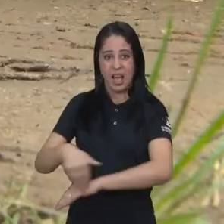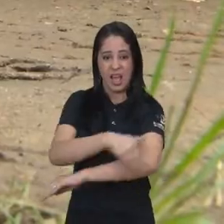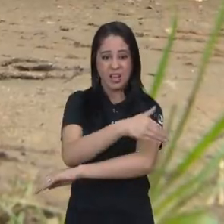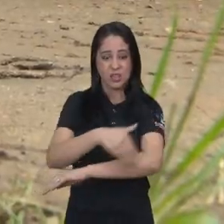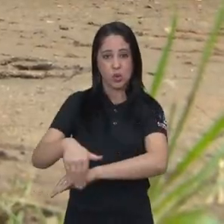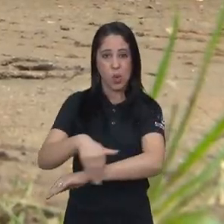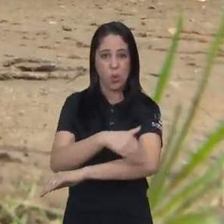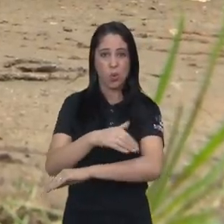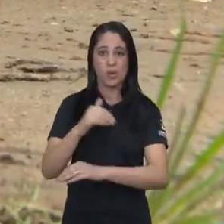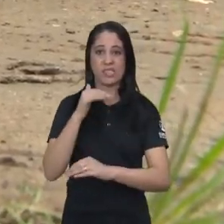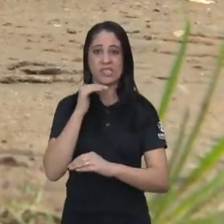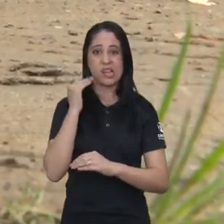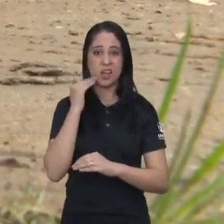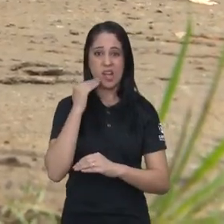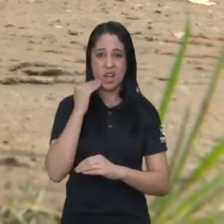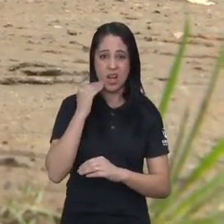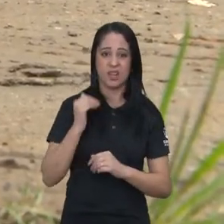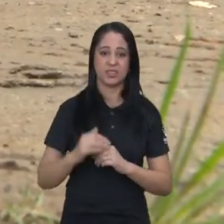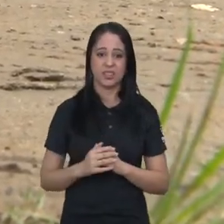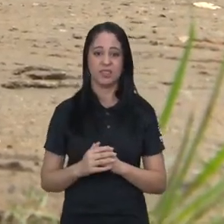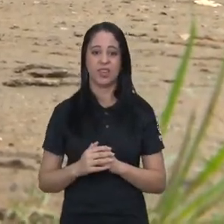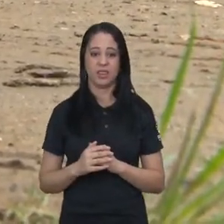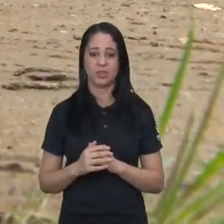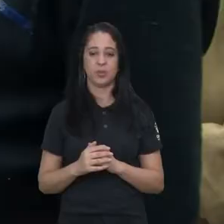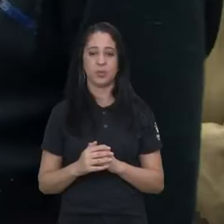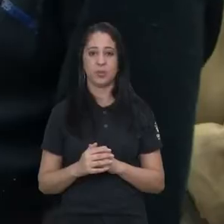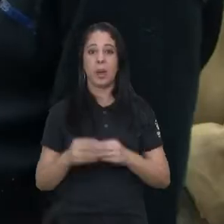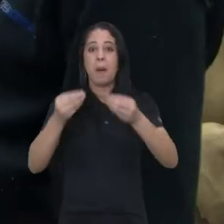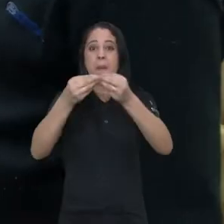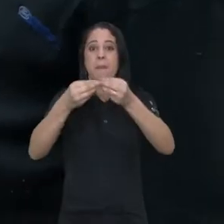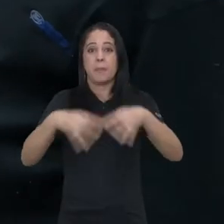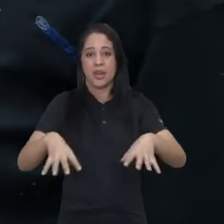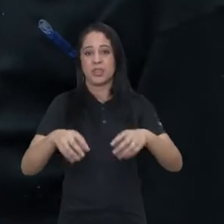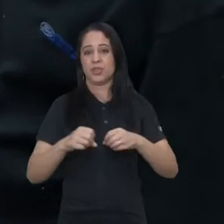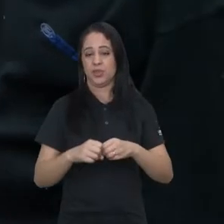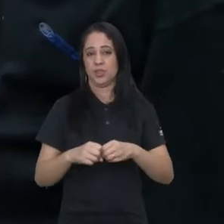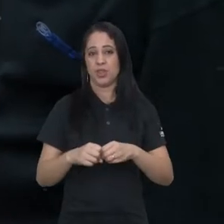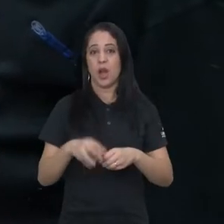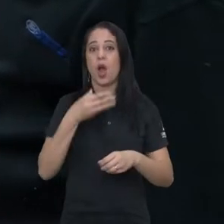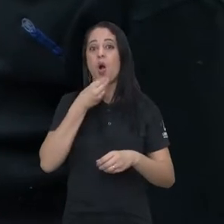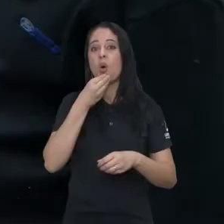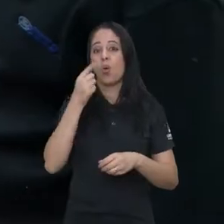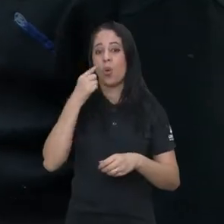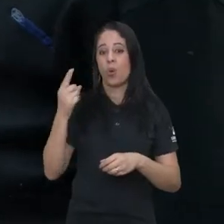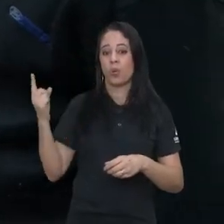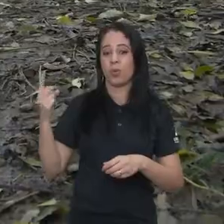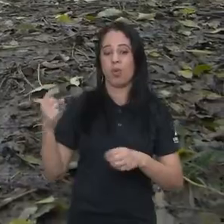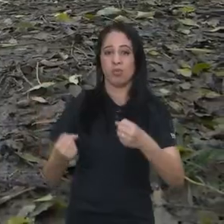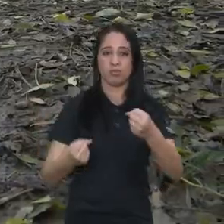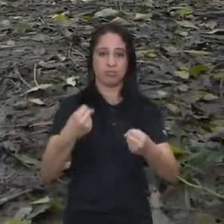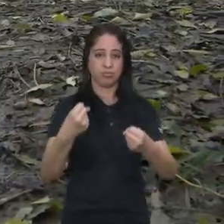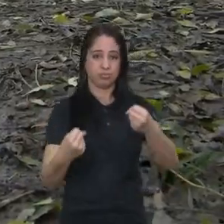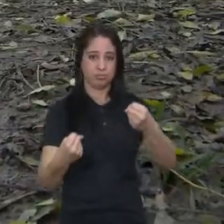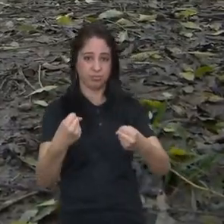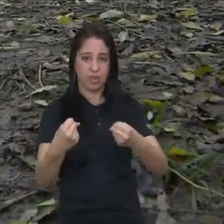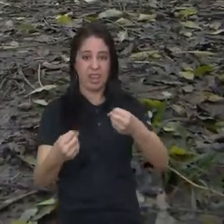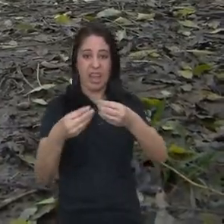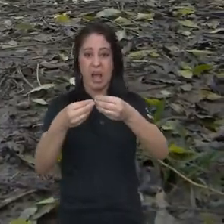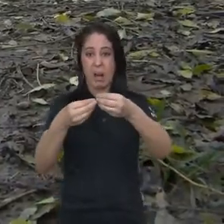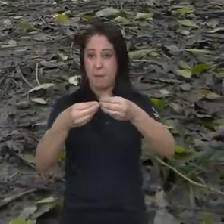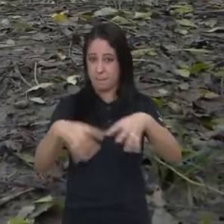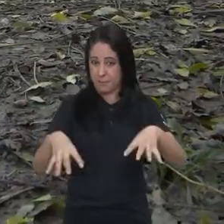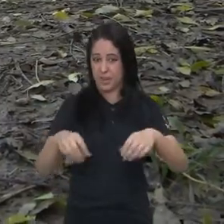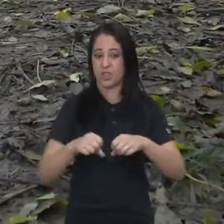em desnível também representam perdas materiais para os moradores o Jadir é um exemplo a necessidade em usar o carro para